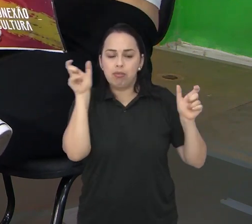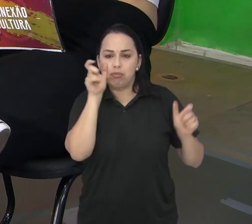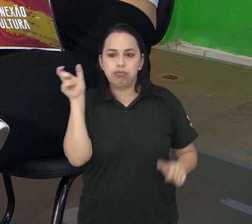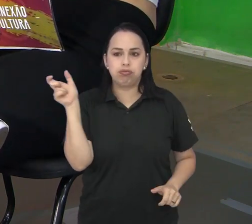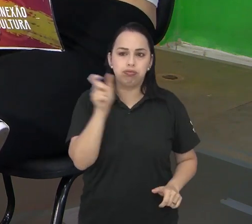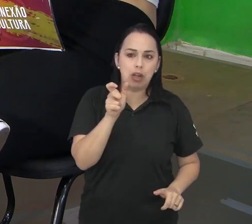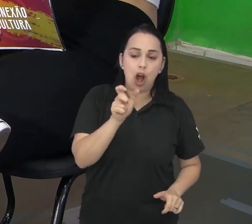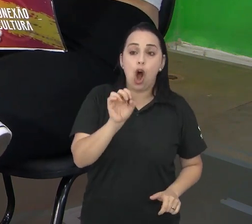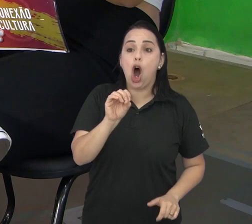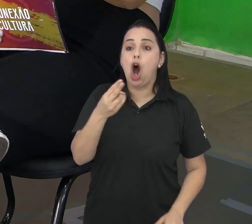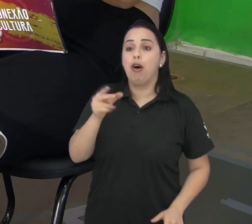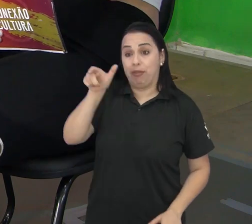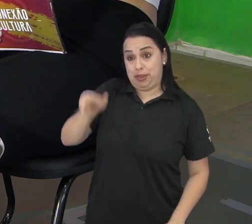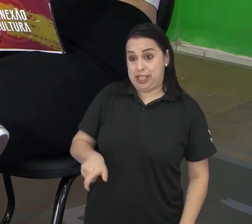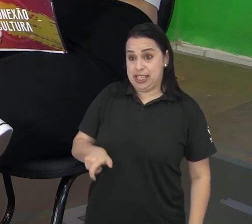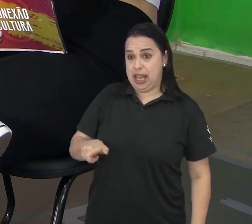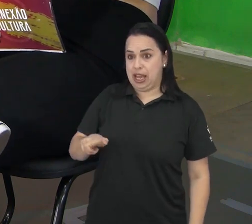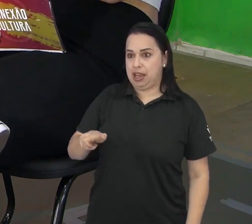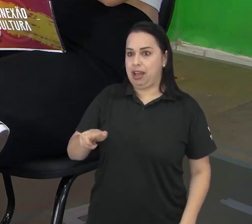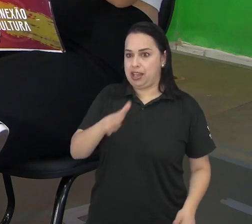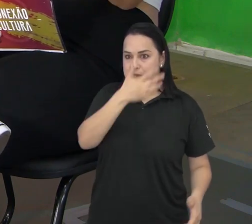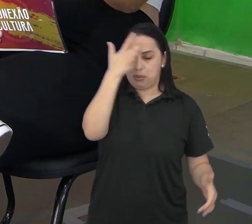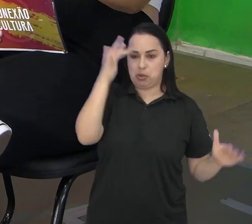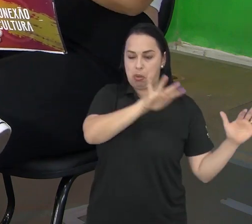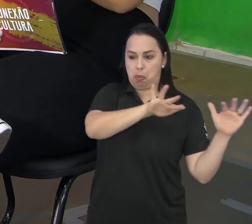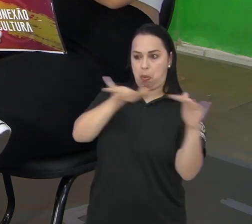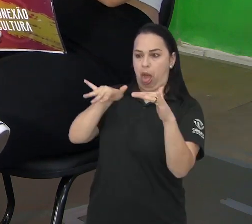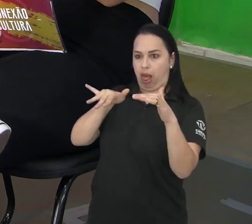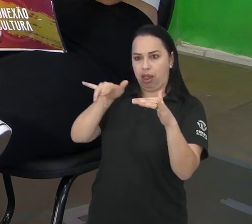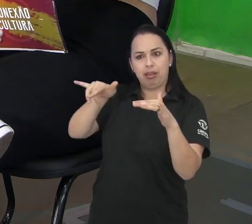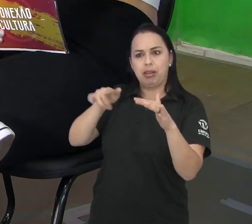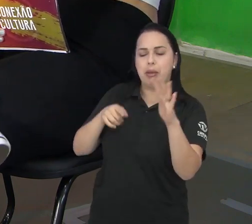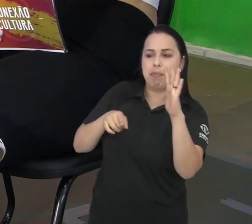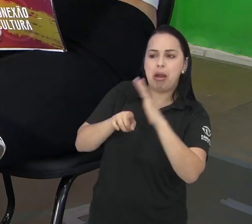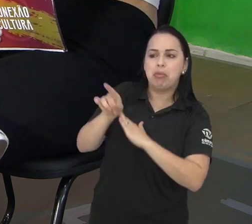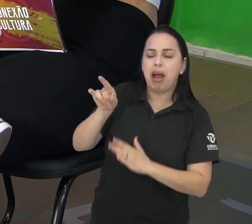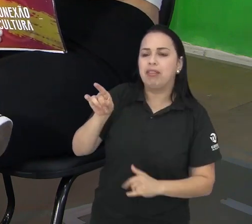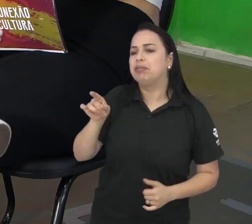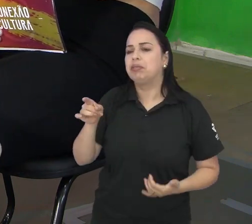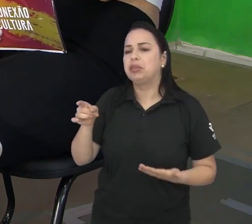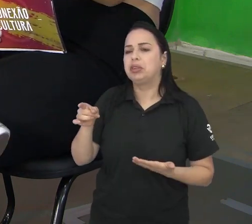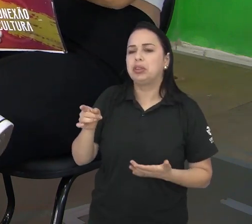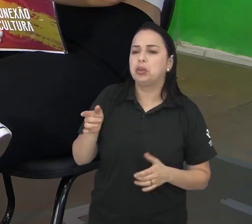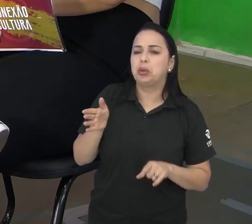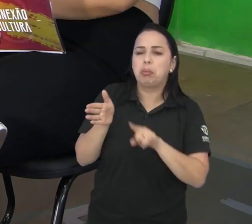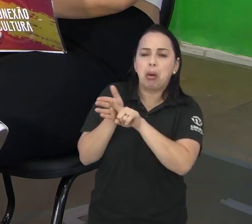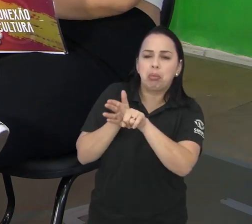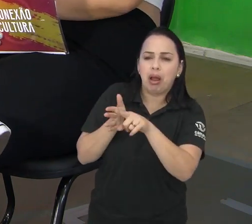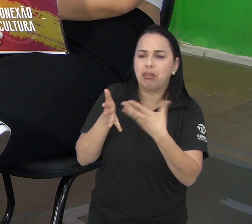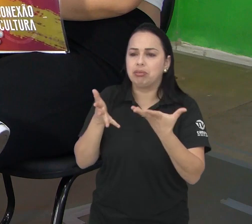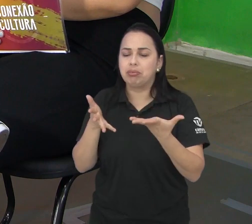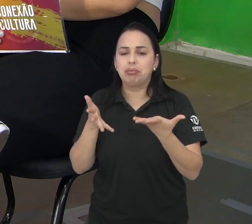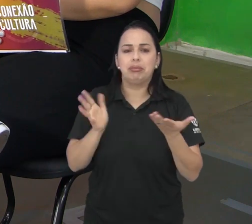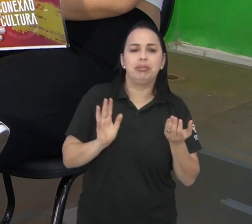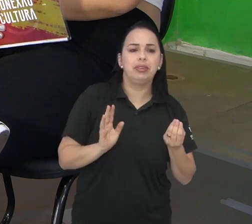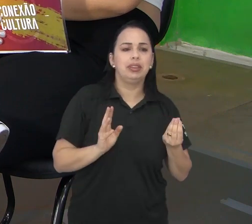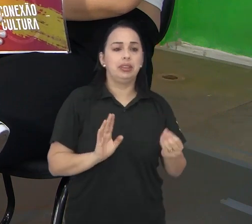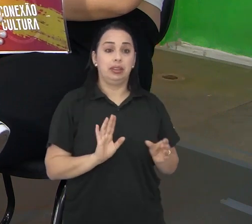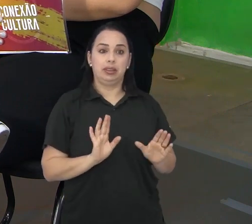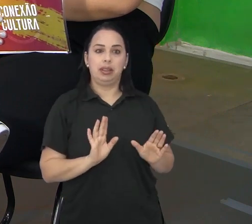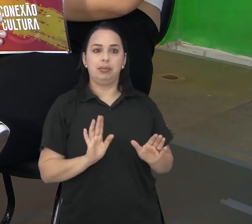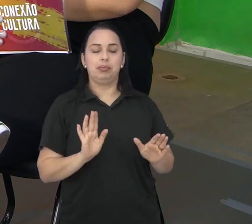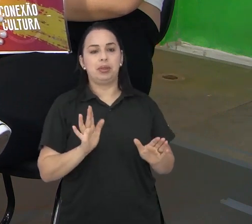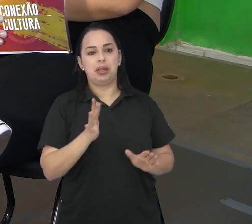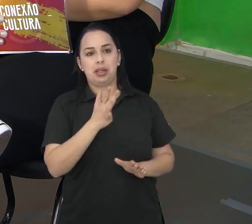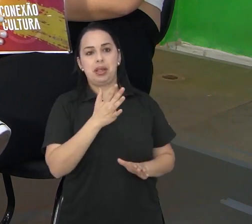você notou que você chamou a atenção de alguém por ser brasileiro? Eles te perguntavam alguma coisa? Eu acho que a gente teve um